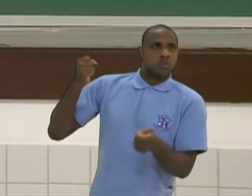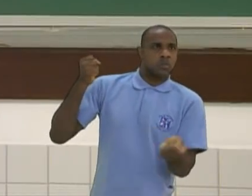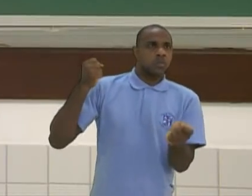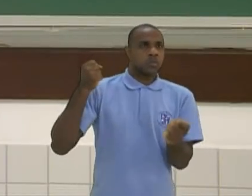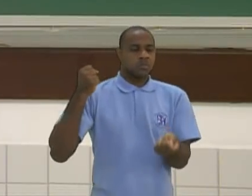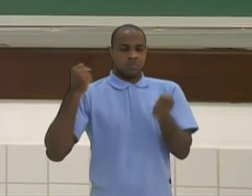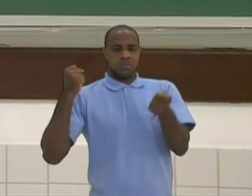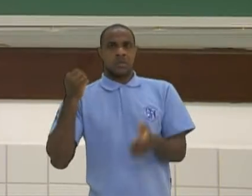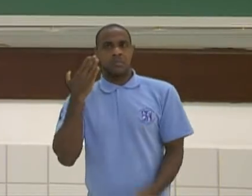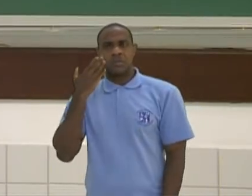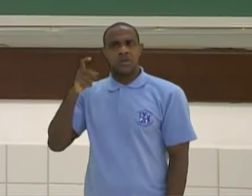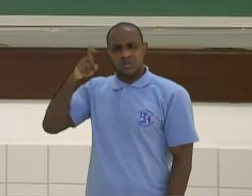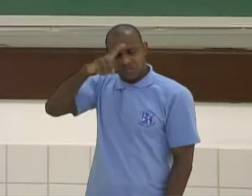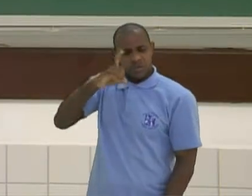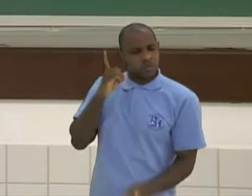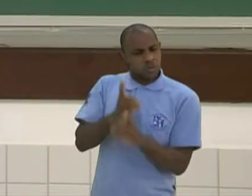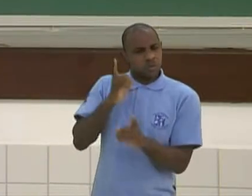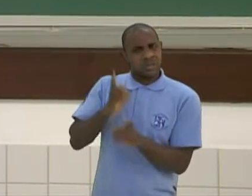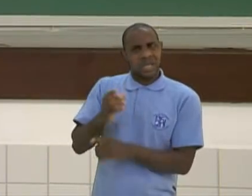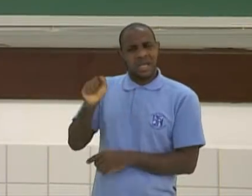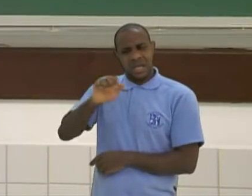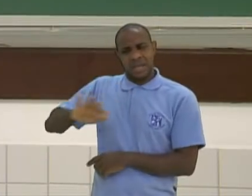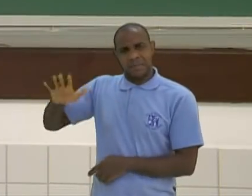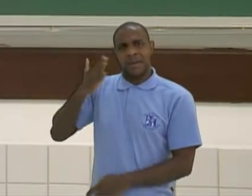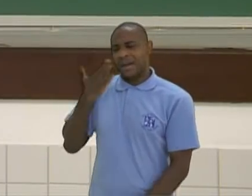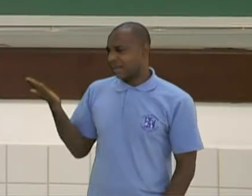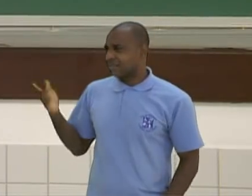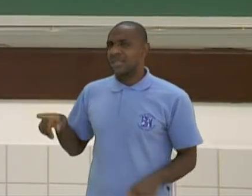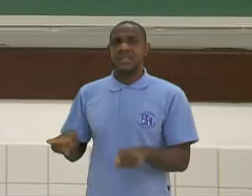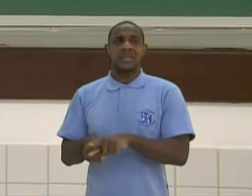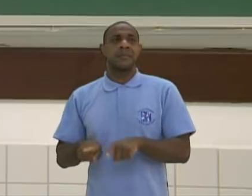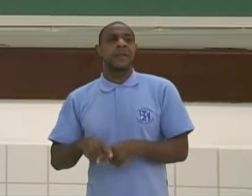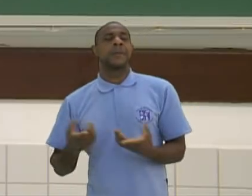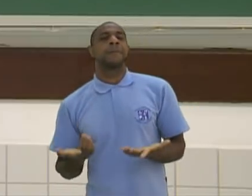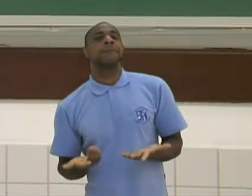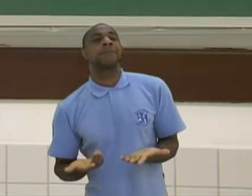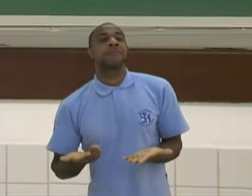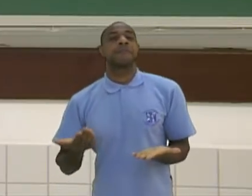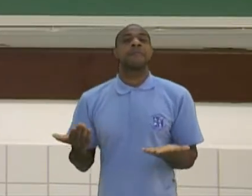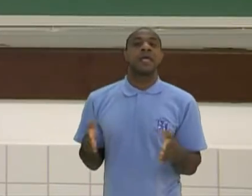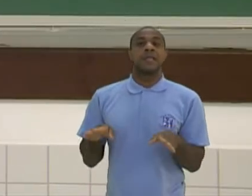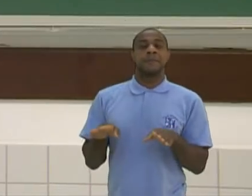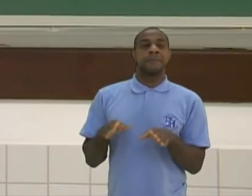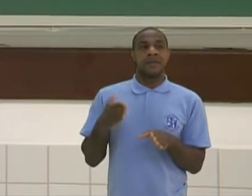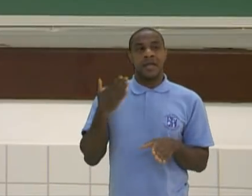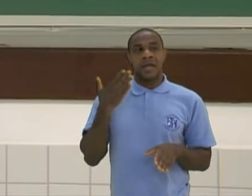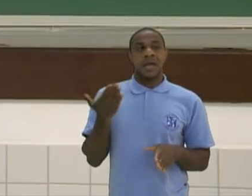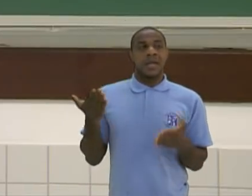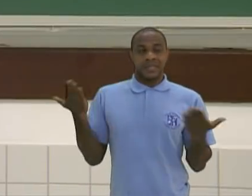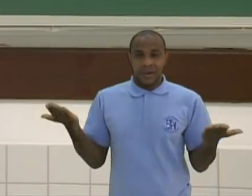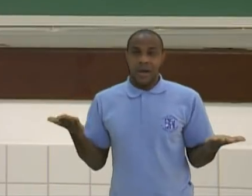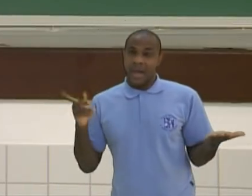germanos entrando dentro do exército romano, trabalhando nas fronteiras, é verdade também, aconteceu